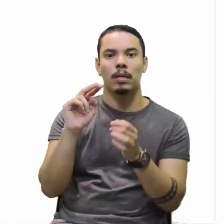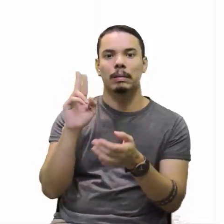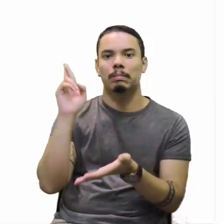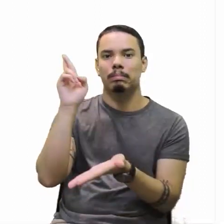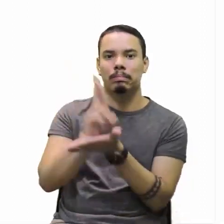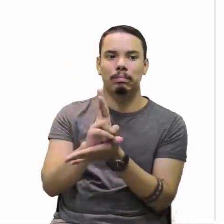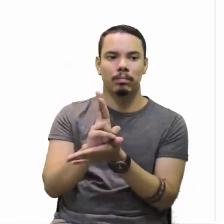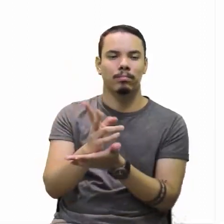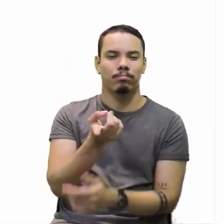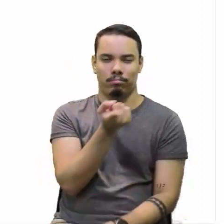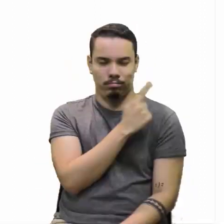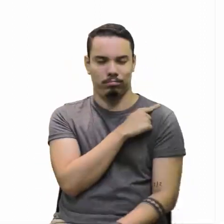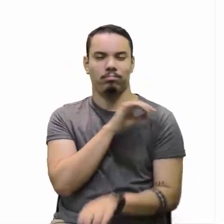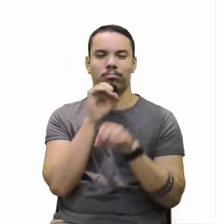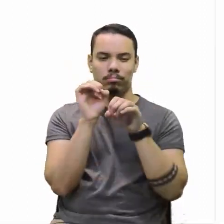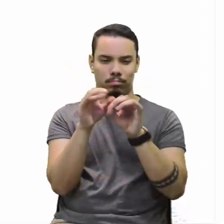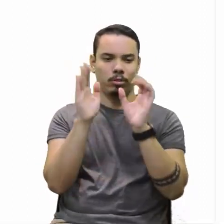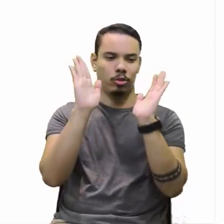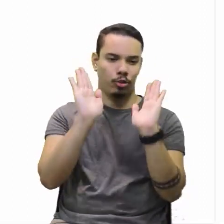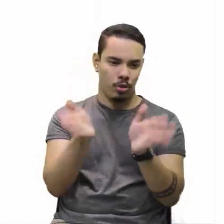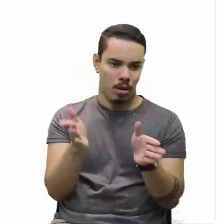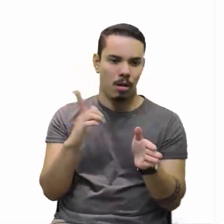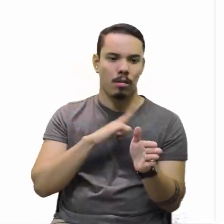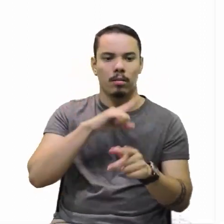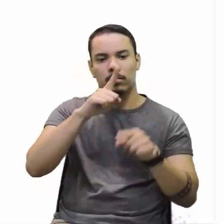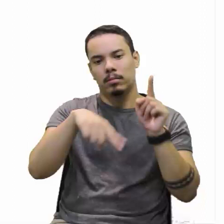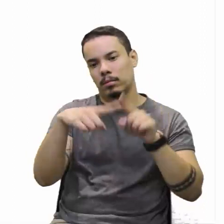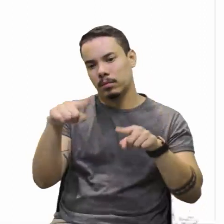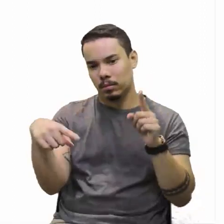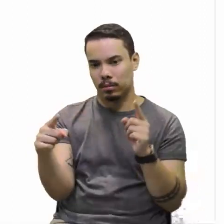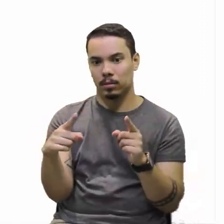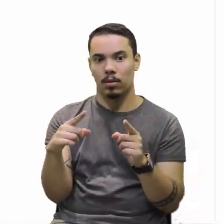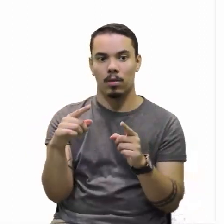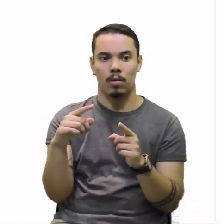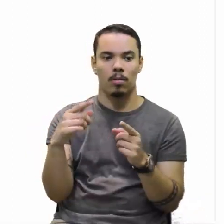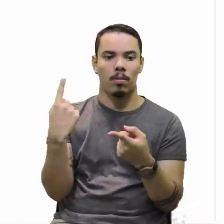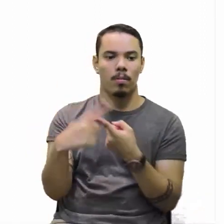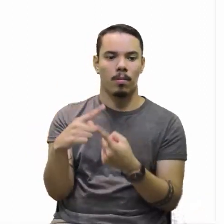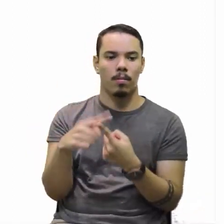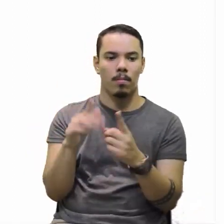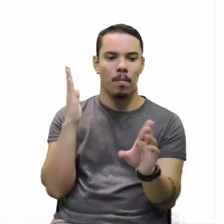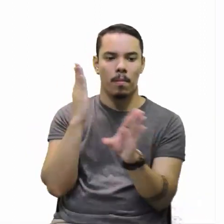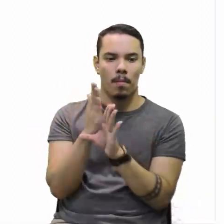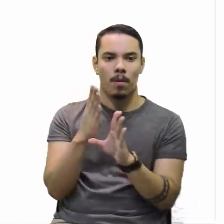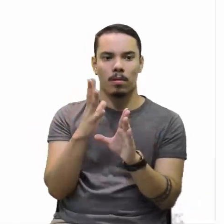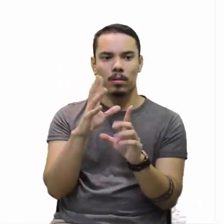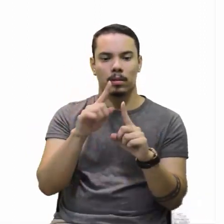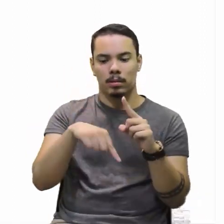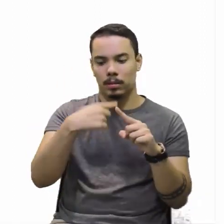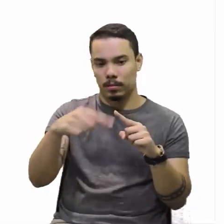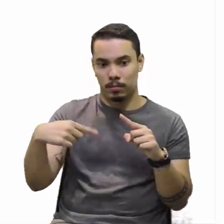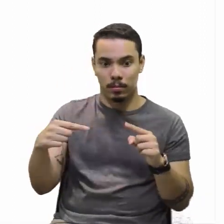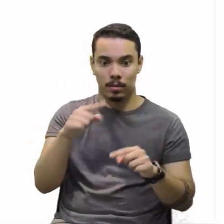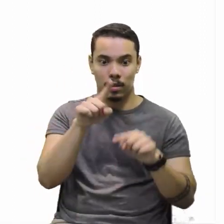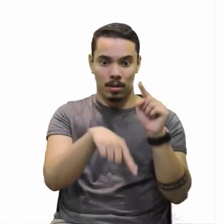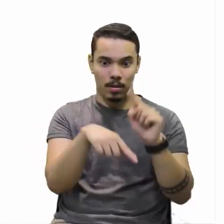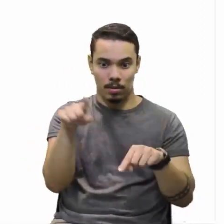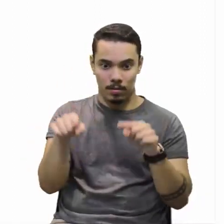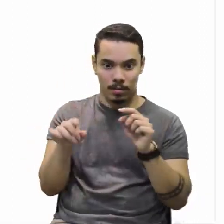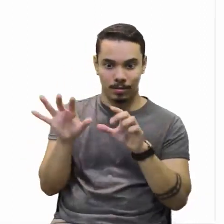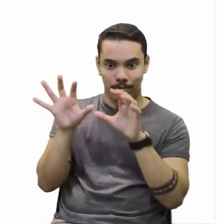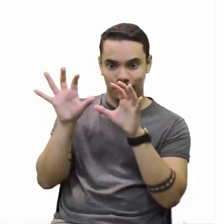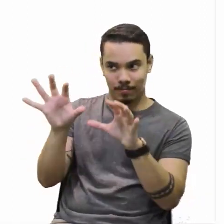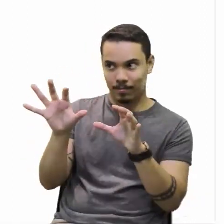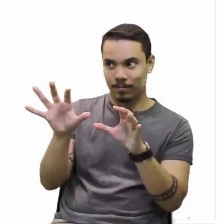tá? Surge uma variação de fluxo ΔΦ através da espira. A variação essa que irá gerar